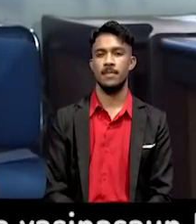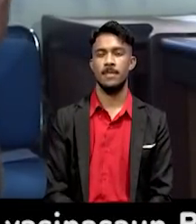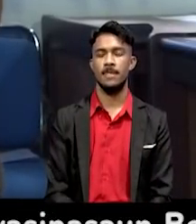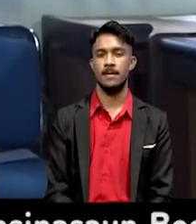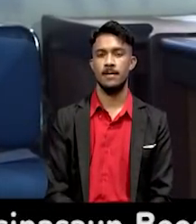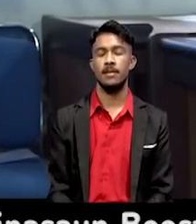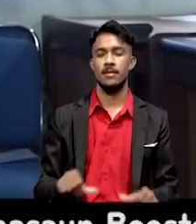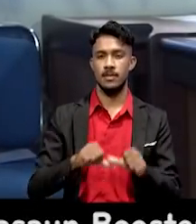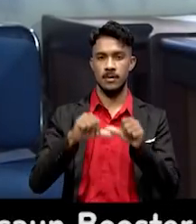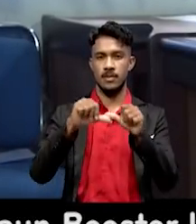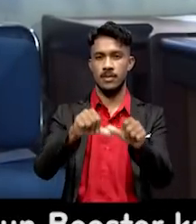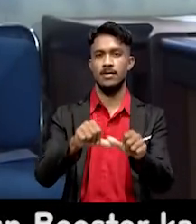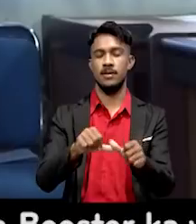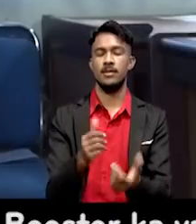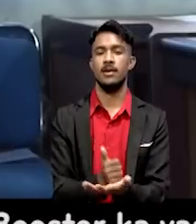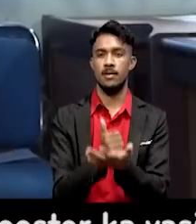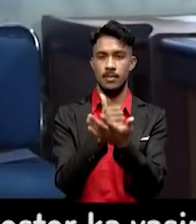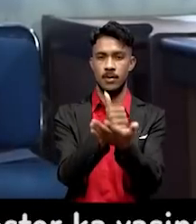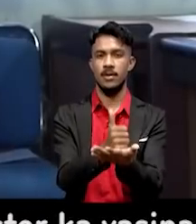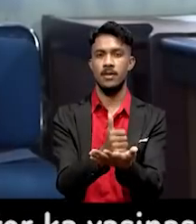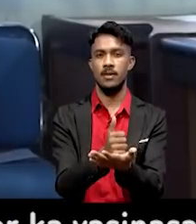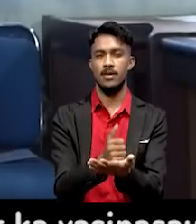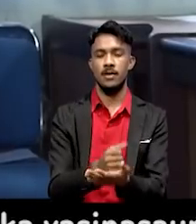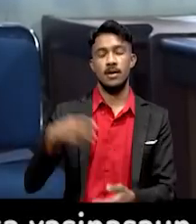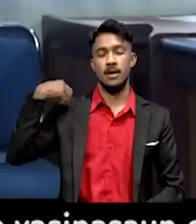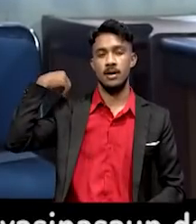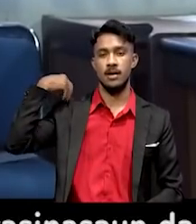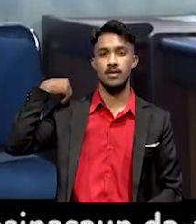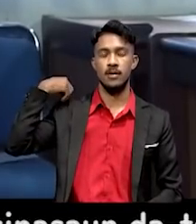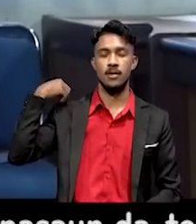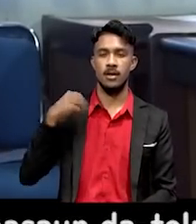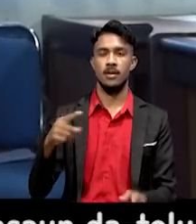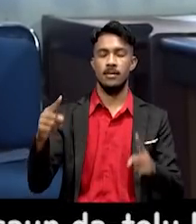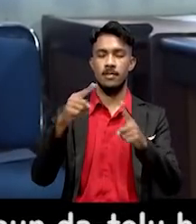continua apoio candidatura ba